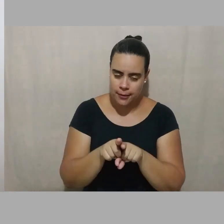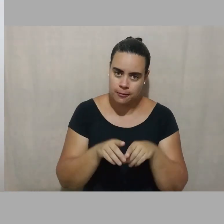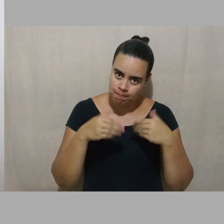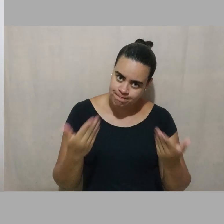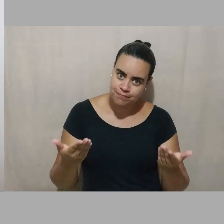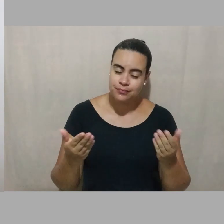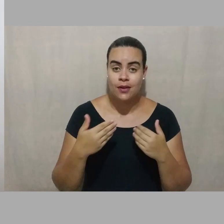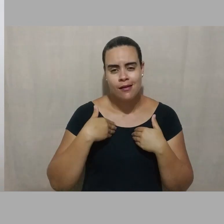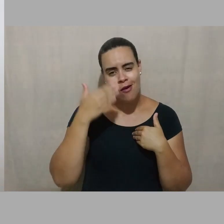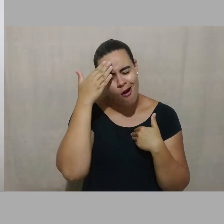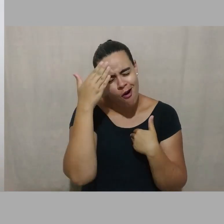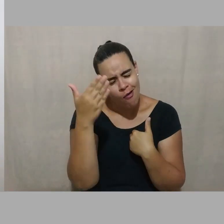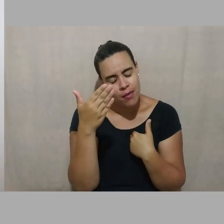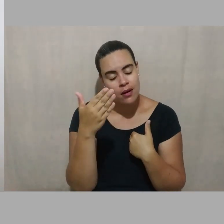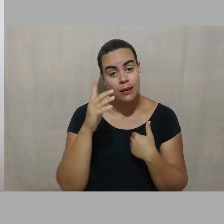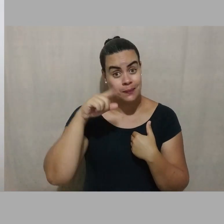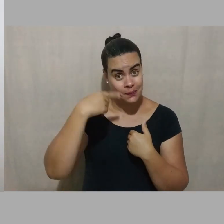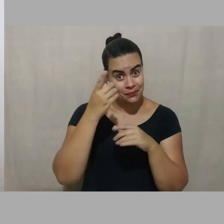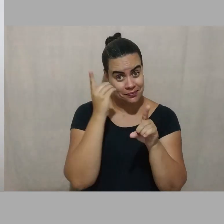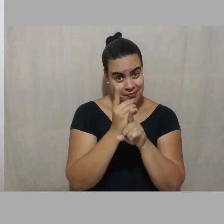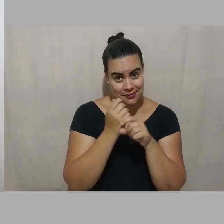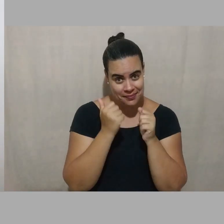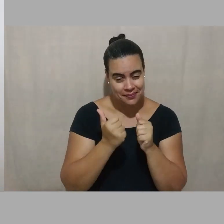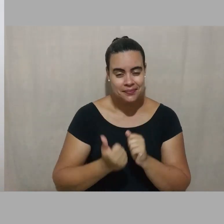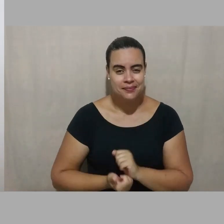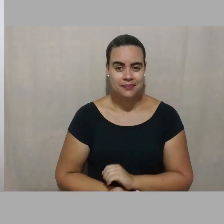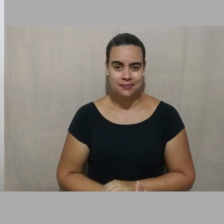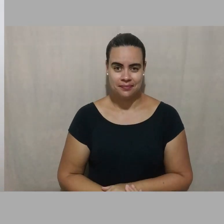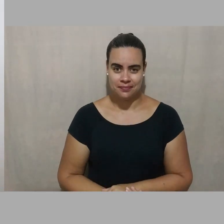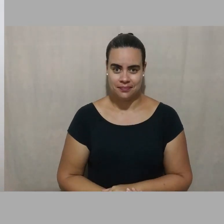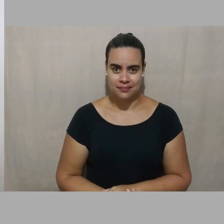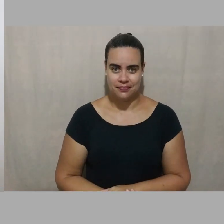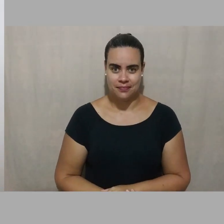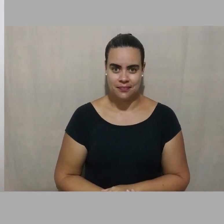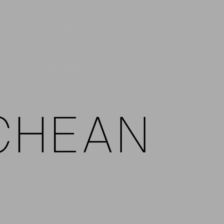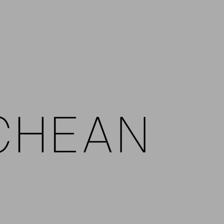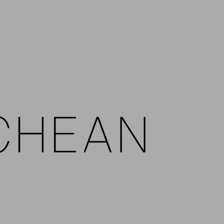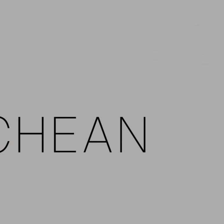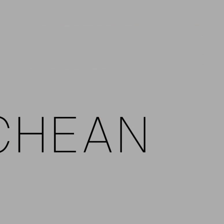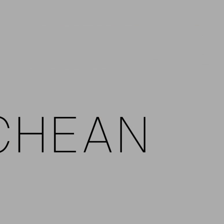É isso. Gratidão e até uma próxima.